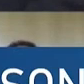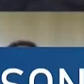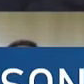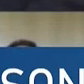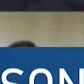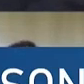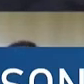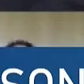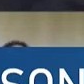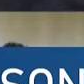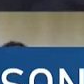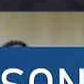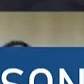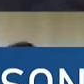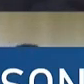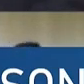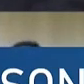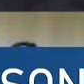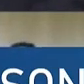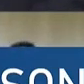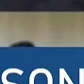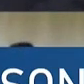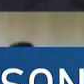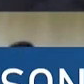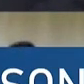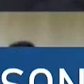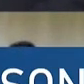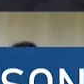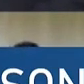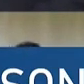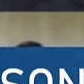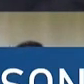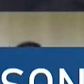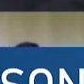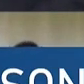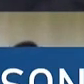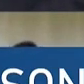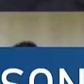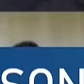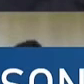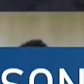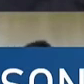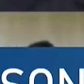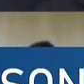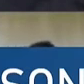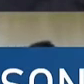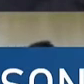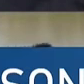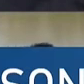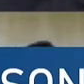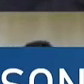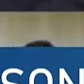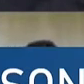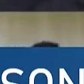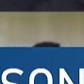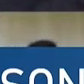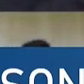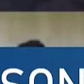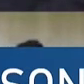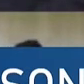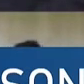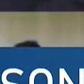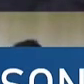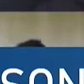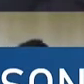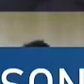própria participação, confessa ou aponta a participação do Rony e acrescenta a participação